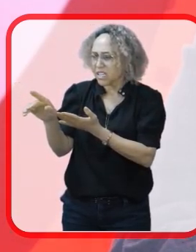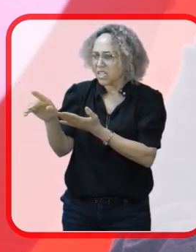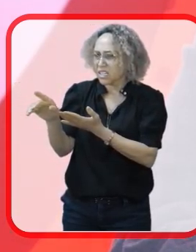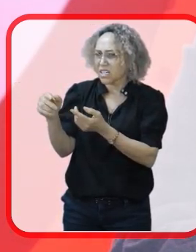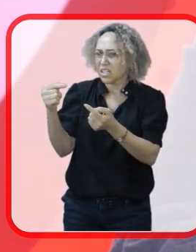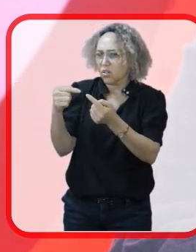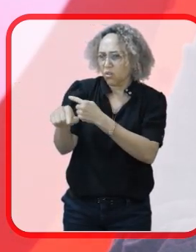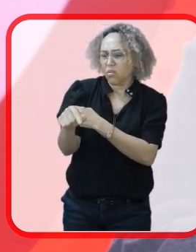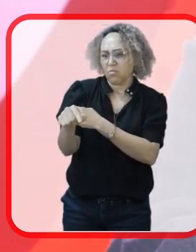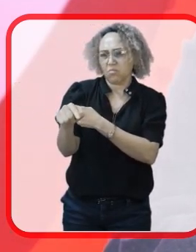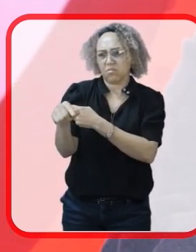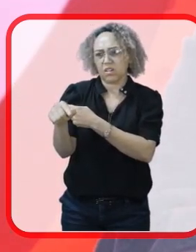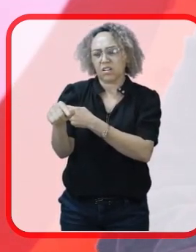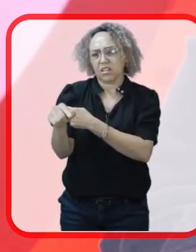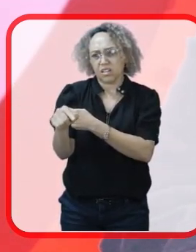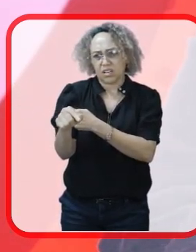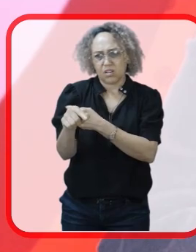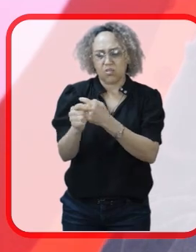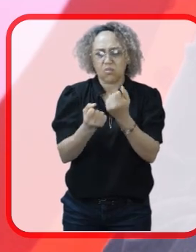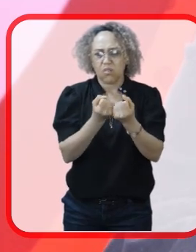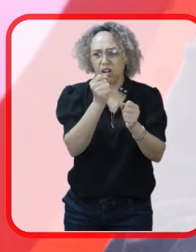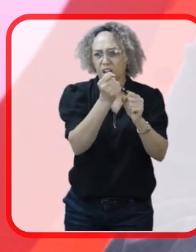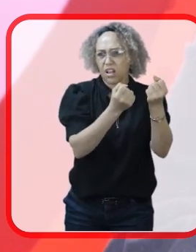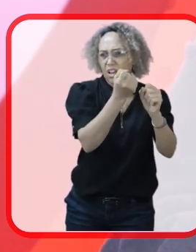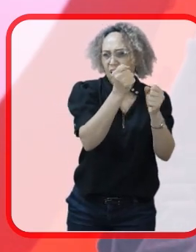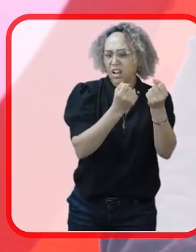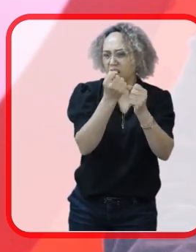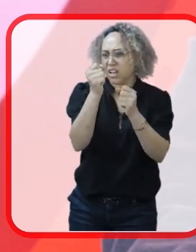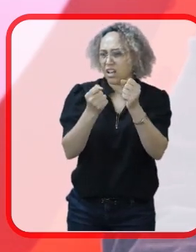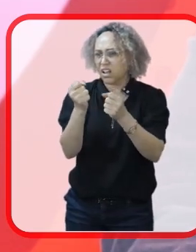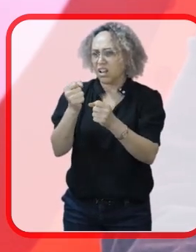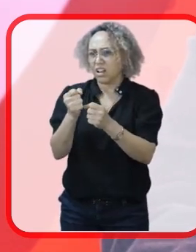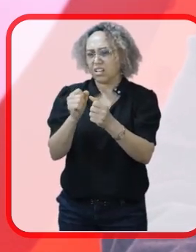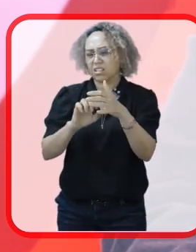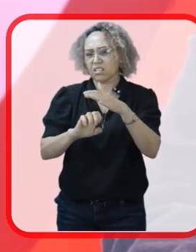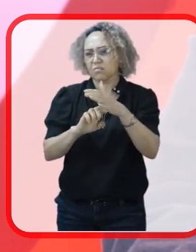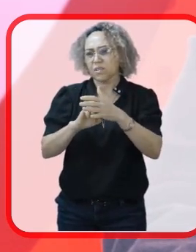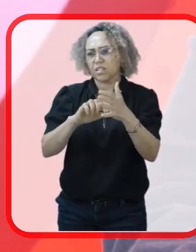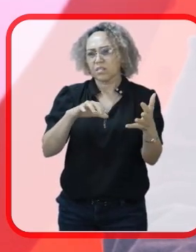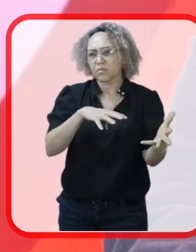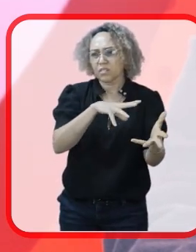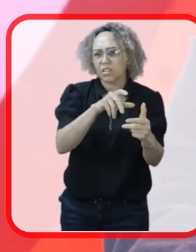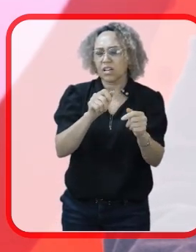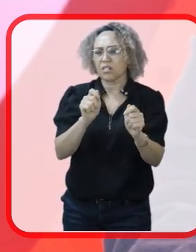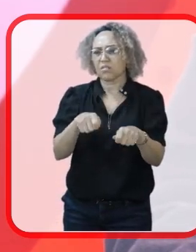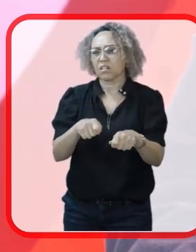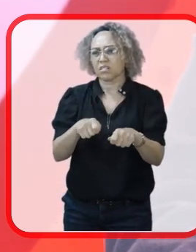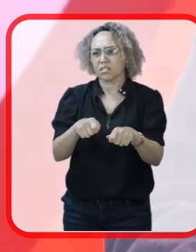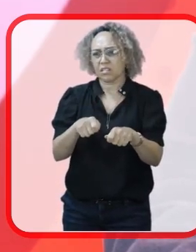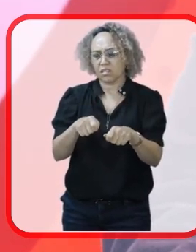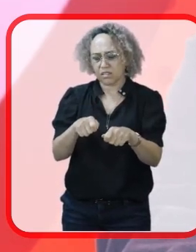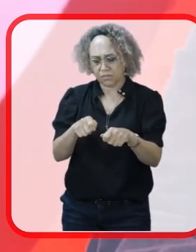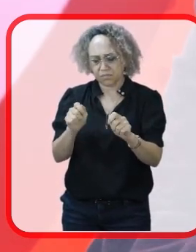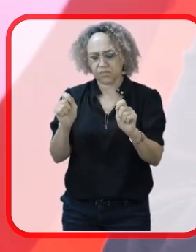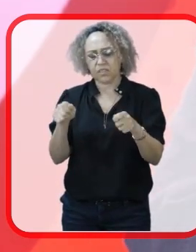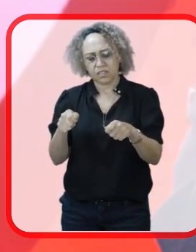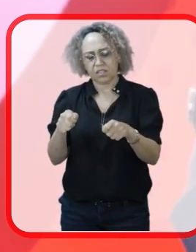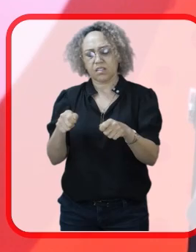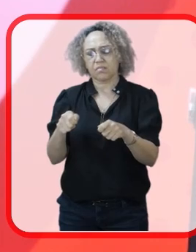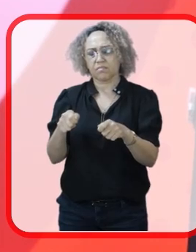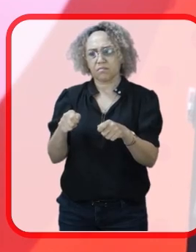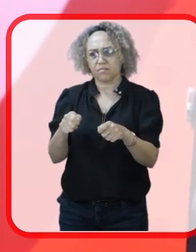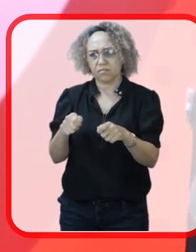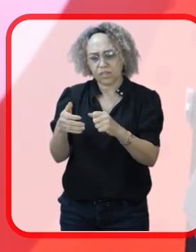sua forma de remuneração, eu penso que é forma, sim, de organização dos trabalhadores, é forma, sim, de nós estarmos na base. Então, eu penso que a